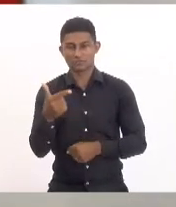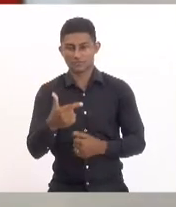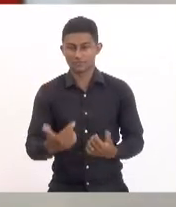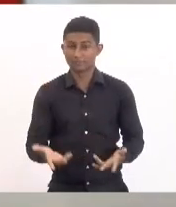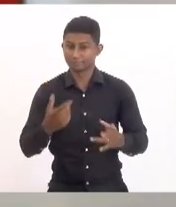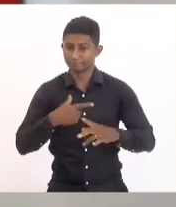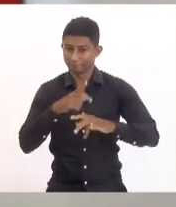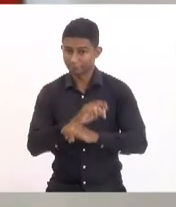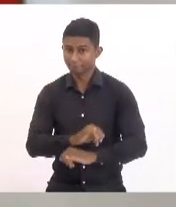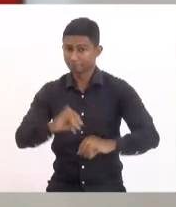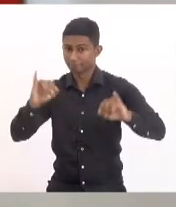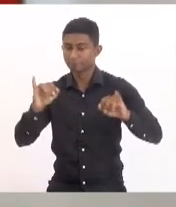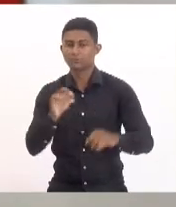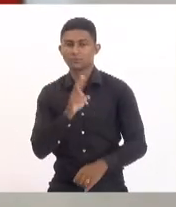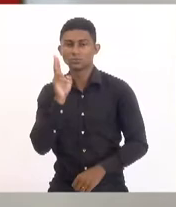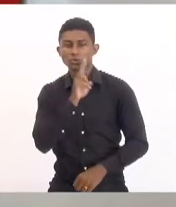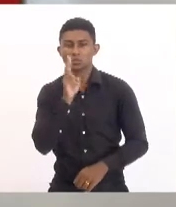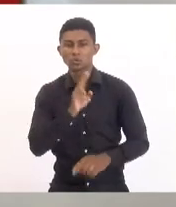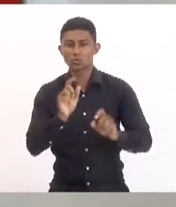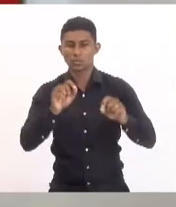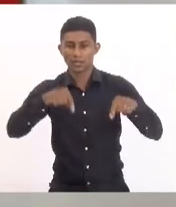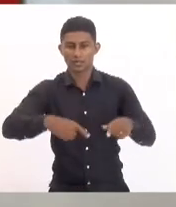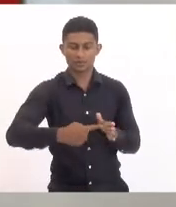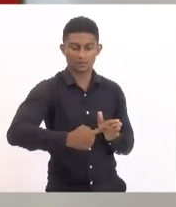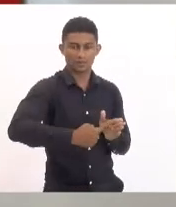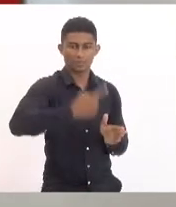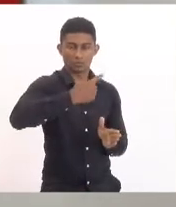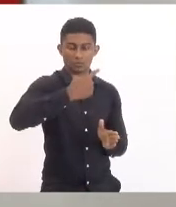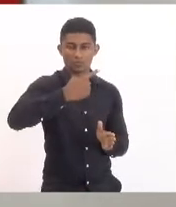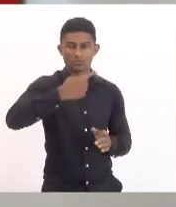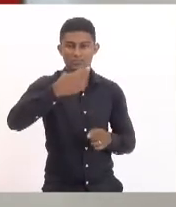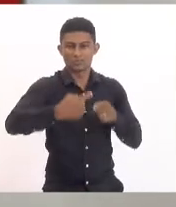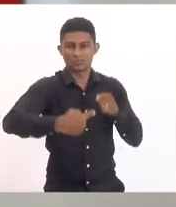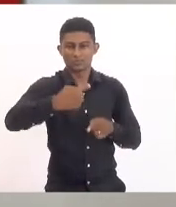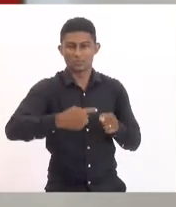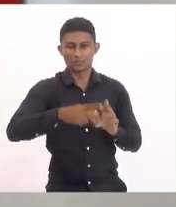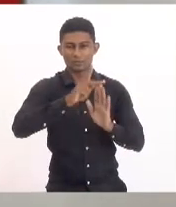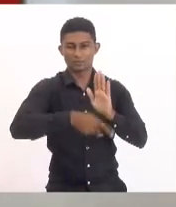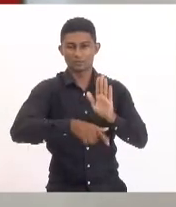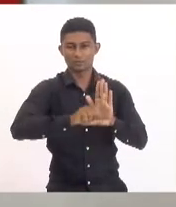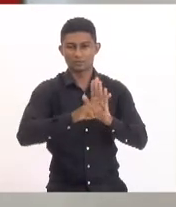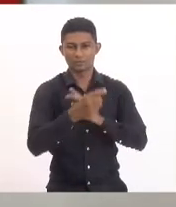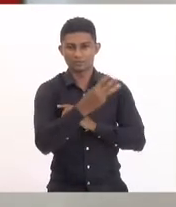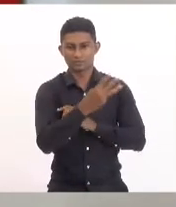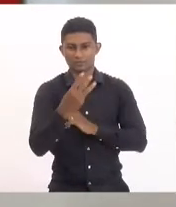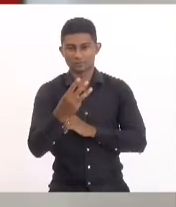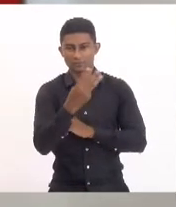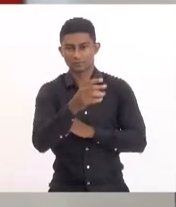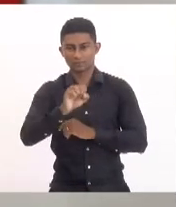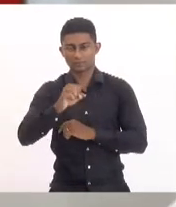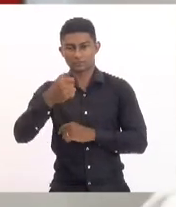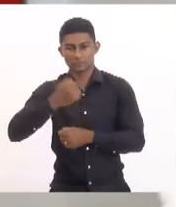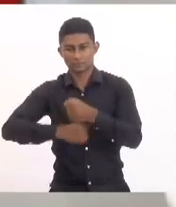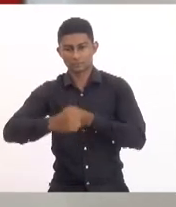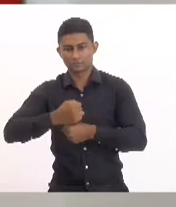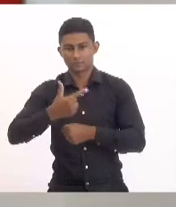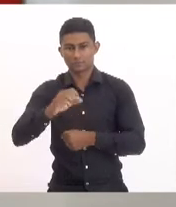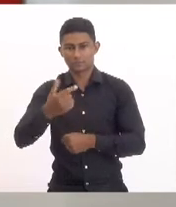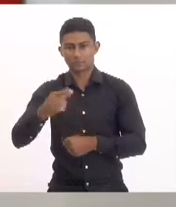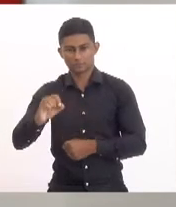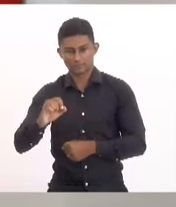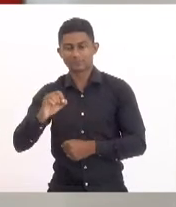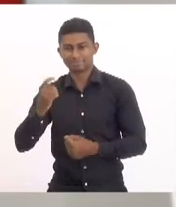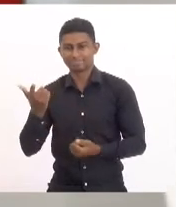Anuncio, em regime de urgência, em discussão única, projeto de lei 33.38.20, de autoria da deputada